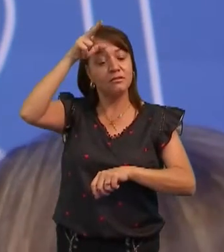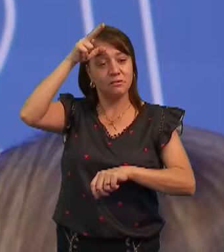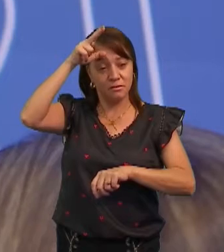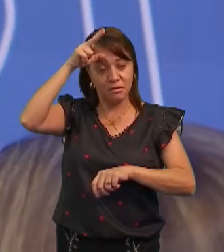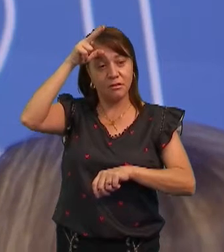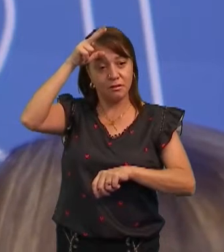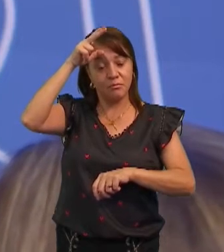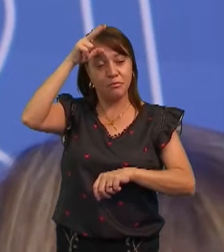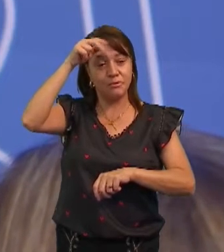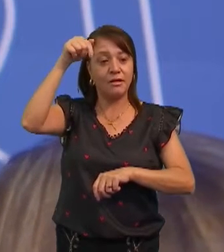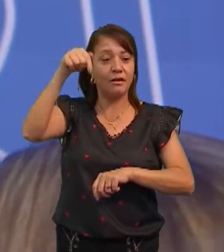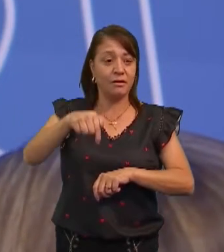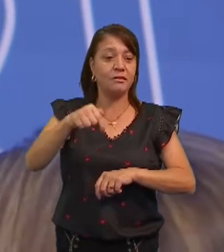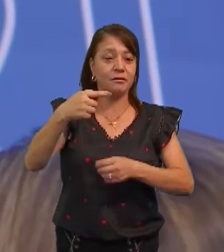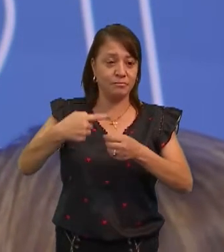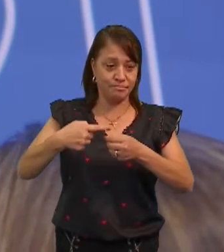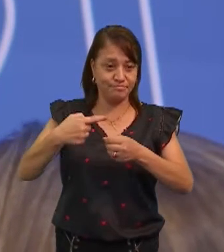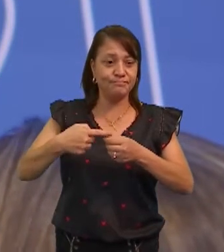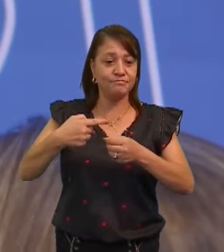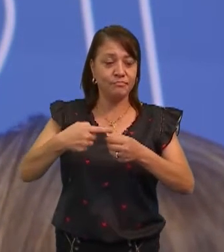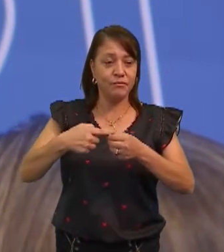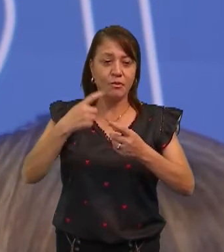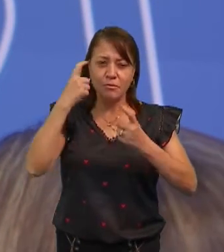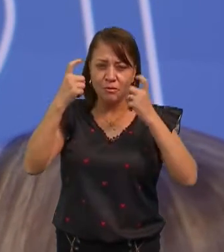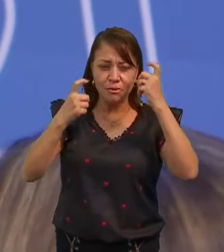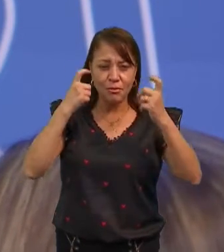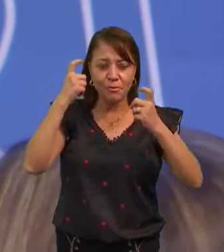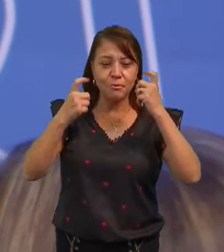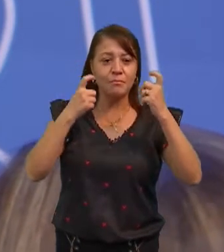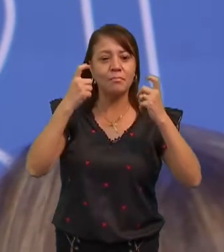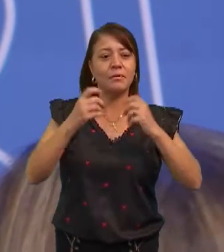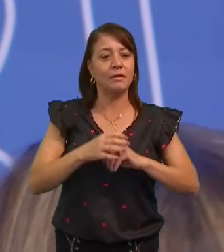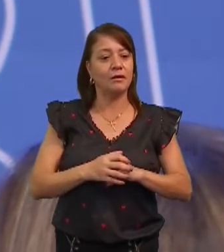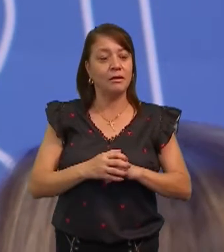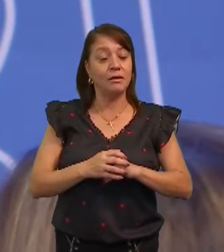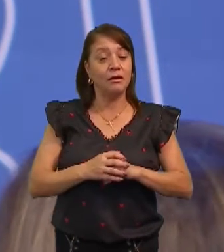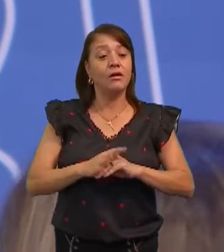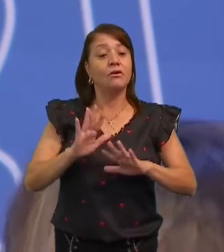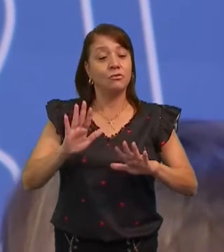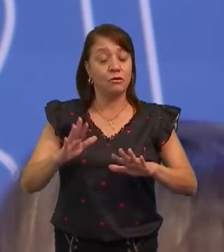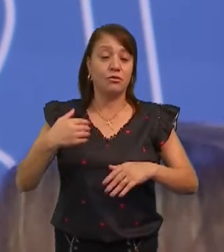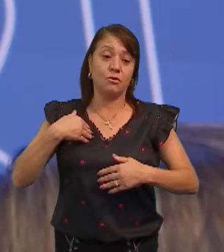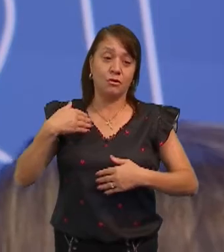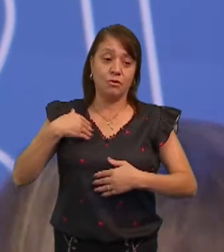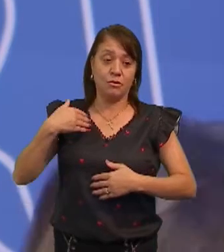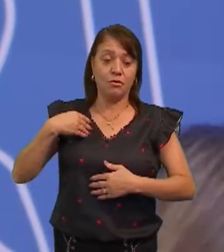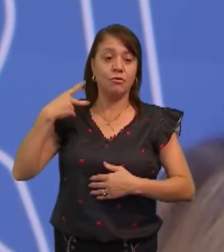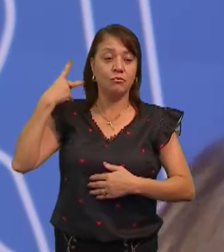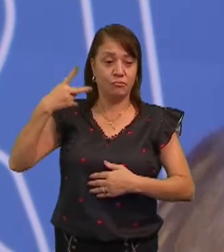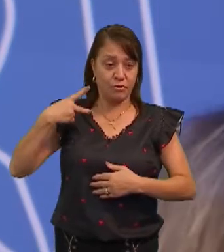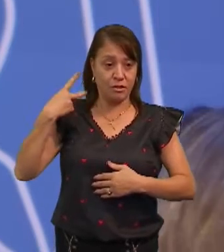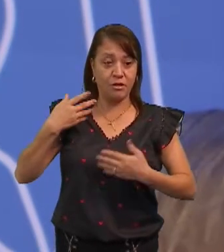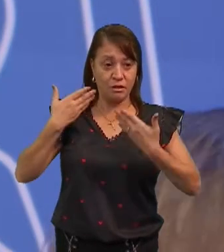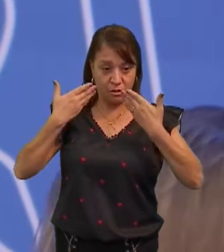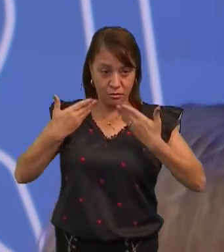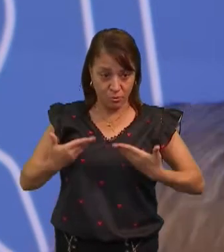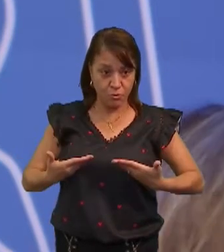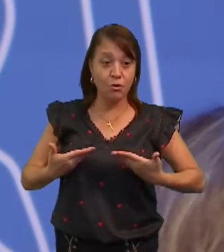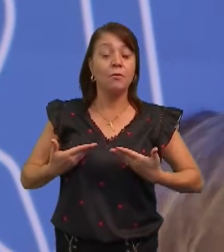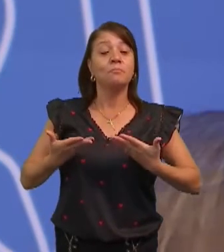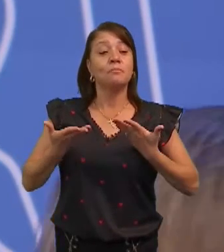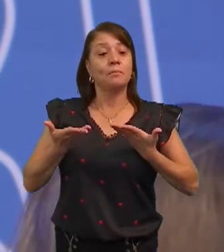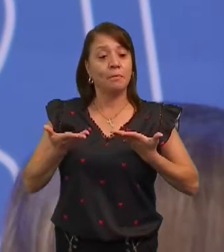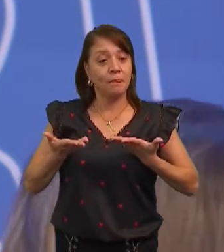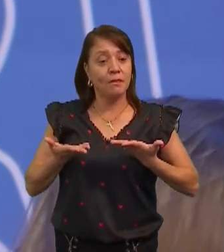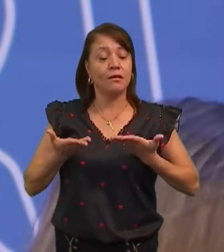ali parado então nós preocupados com aquilo eu como na qualidade de Vereador Né no meu mandato anterior fui e procurei